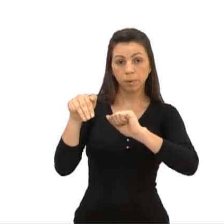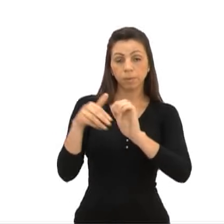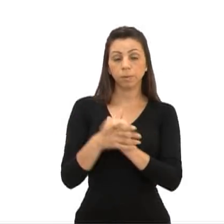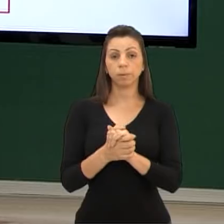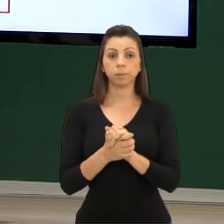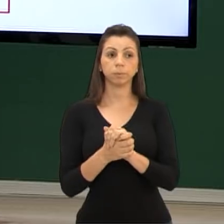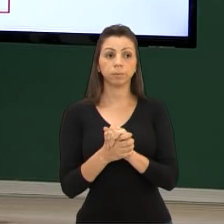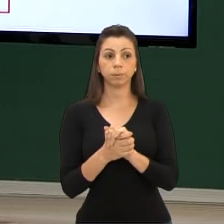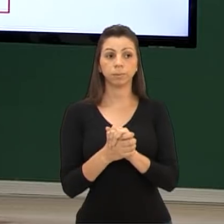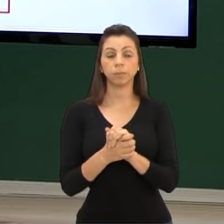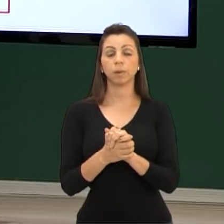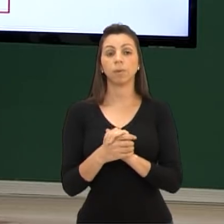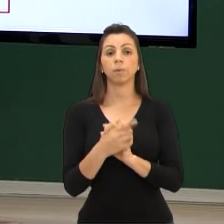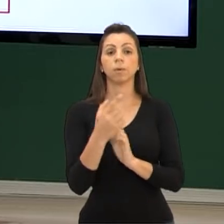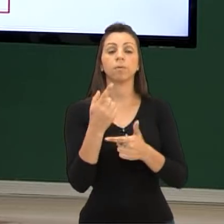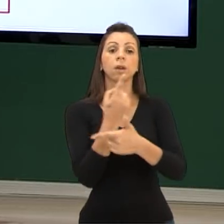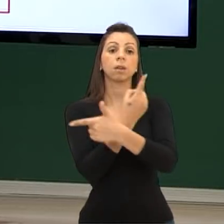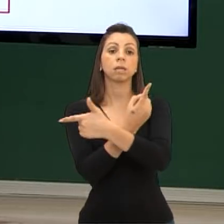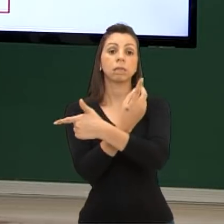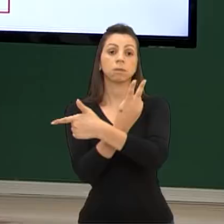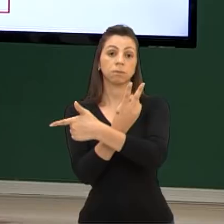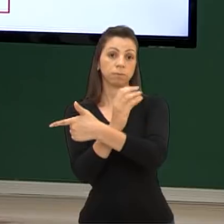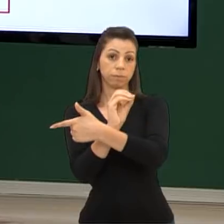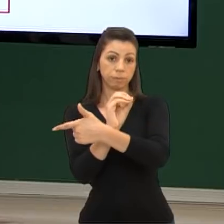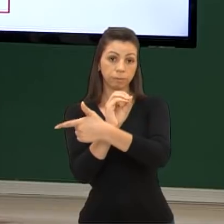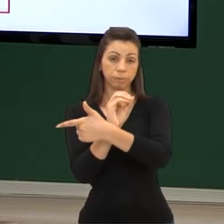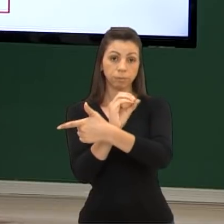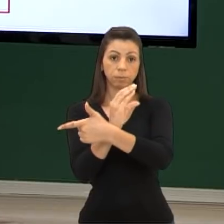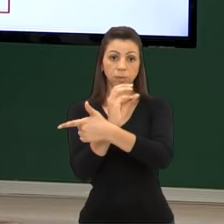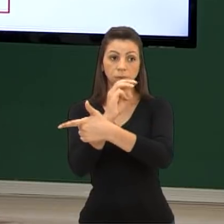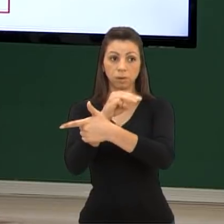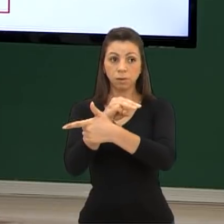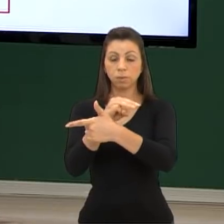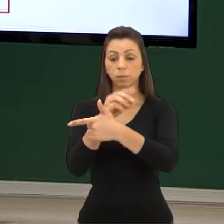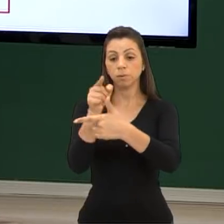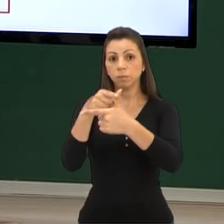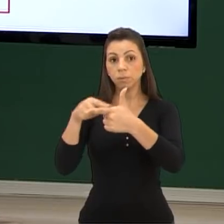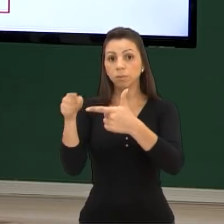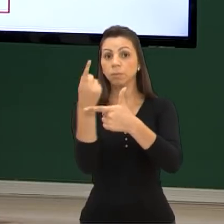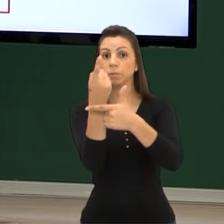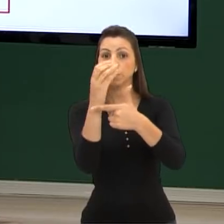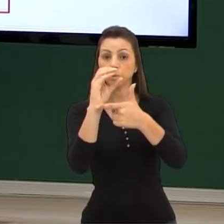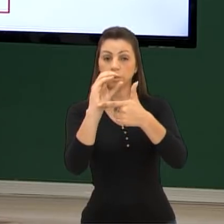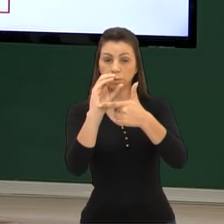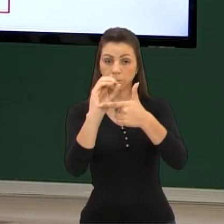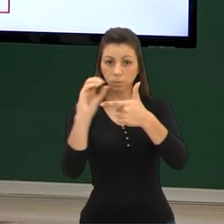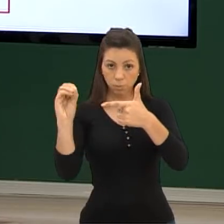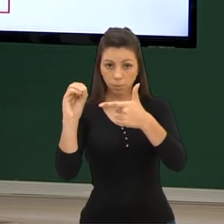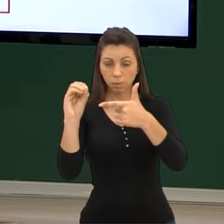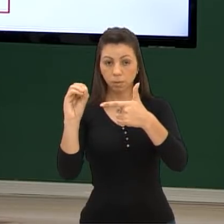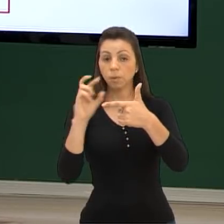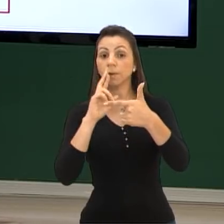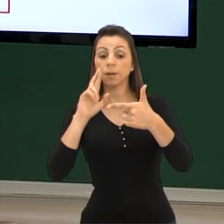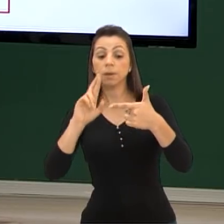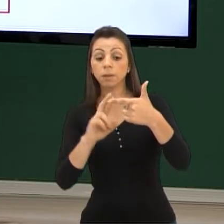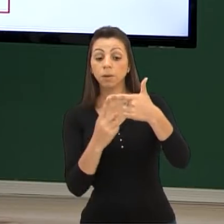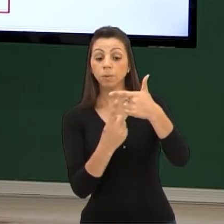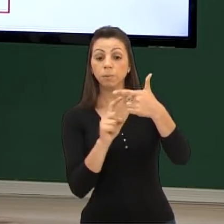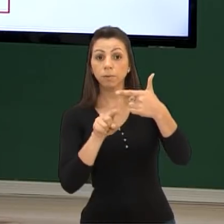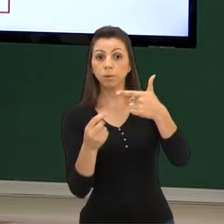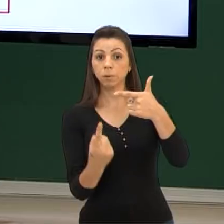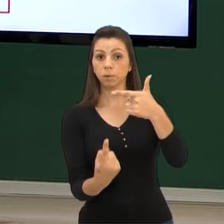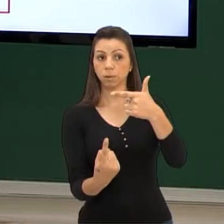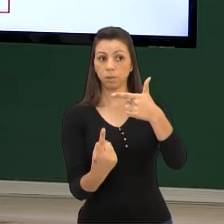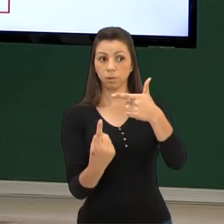120 dividido por 100, aonde vai dar 1,2 metros. Essa é a altura desse